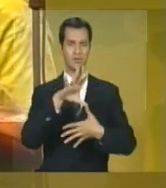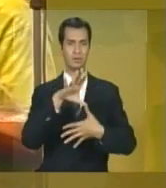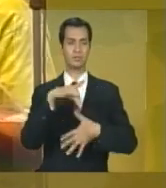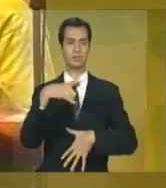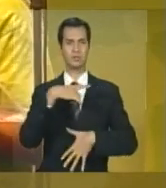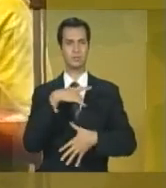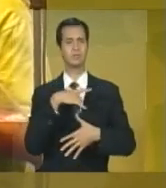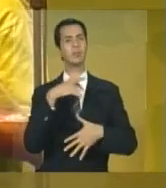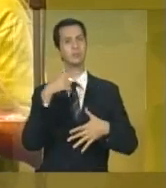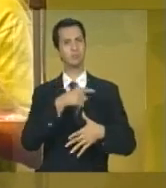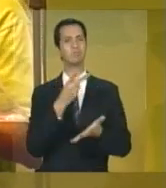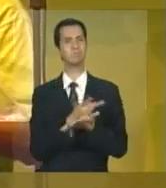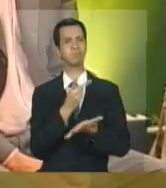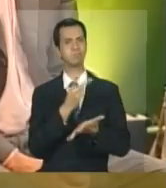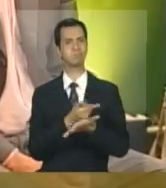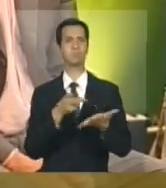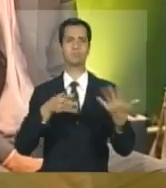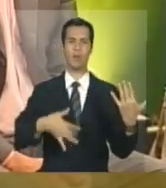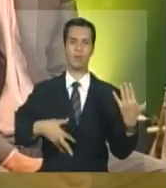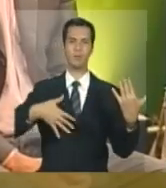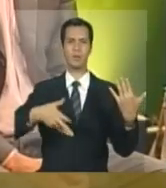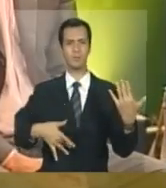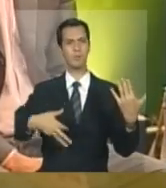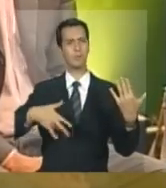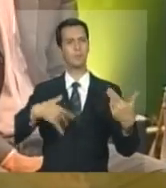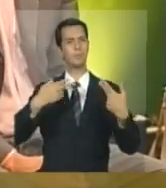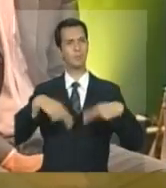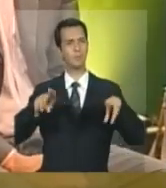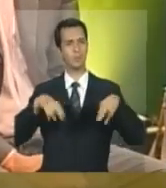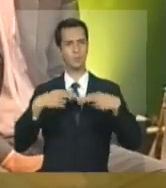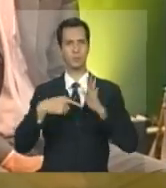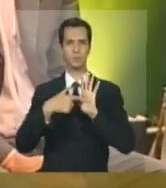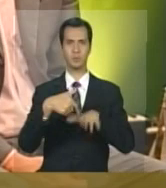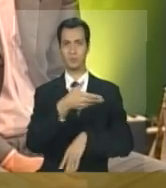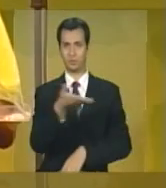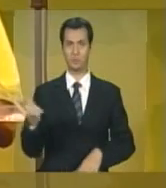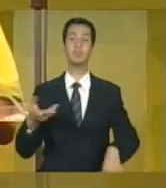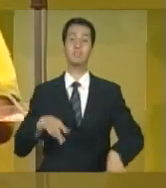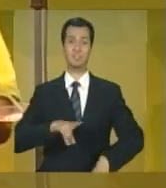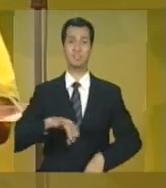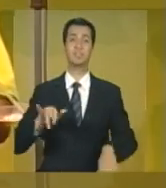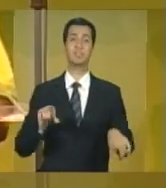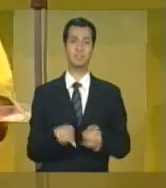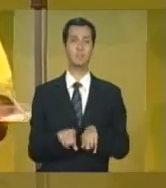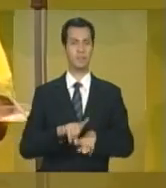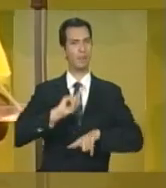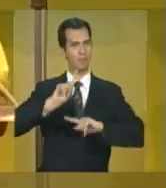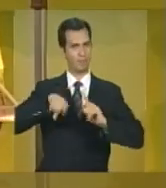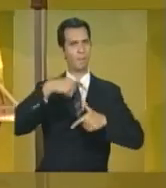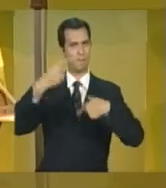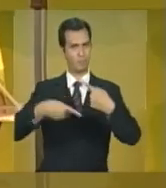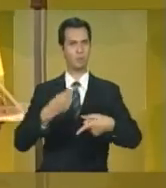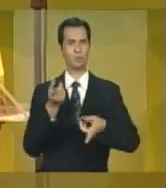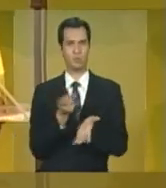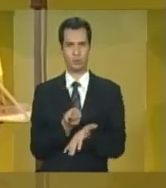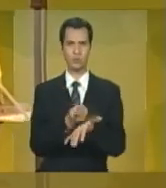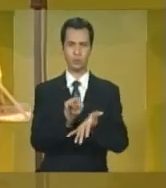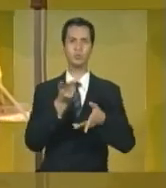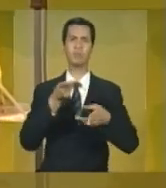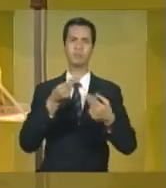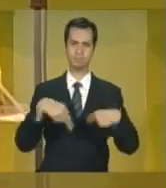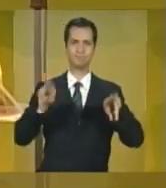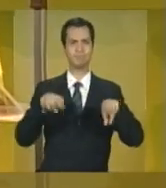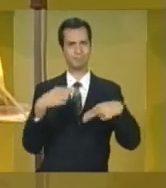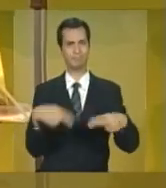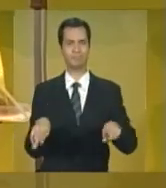companheira presidenta, animando e que posteriormente também vão continuar cantando aqui. Agora